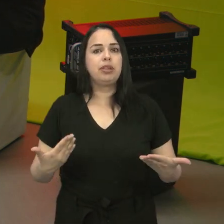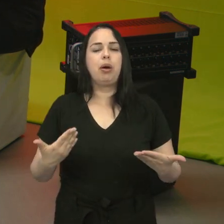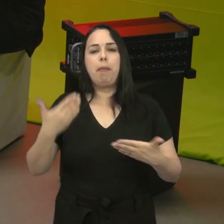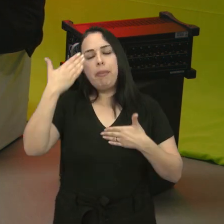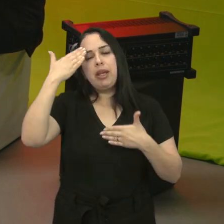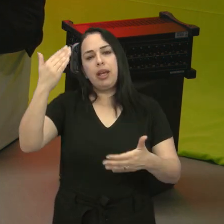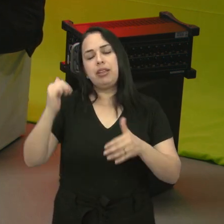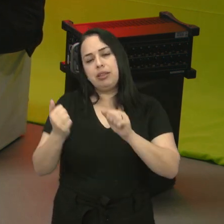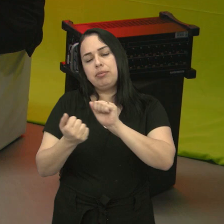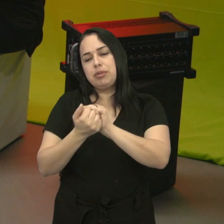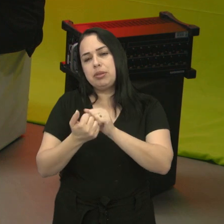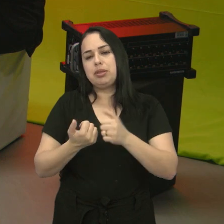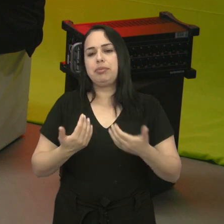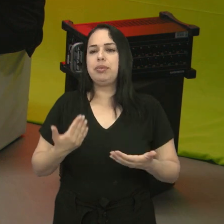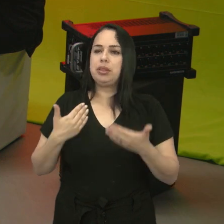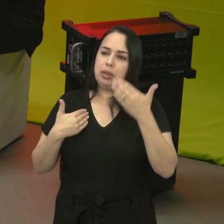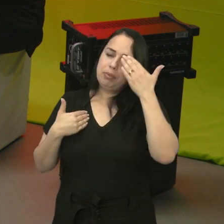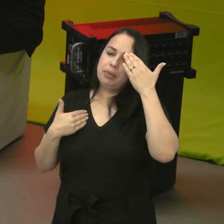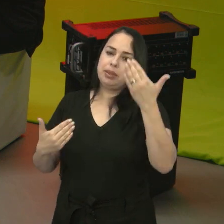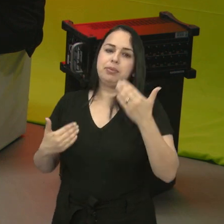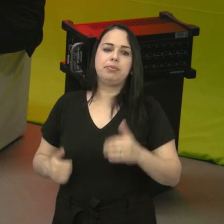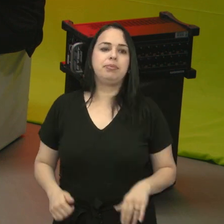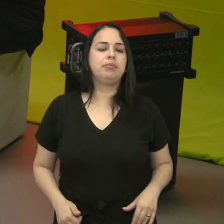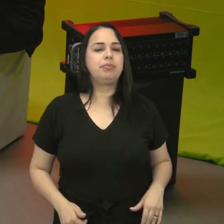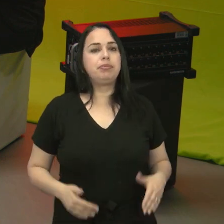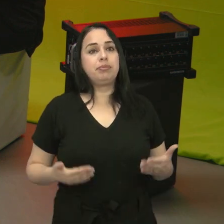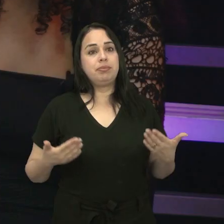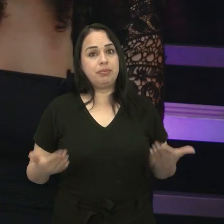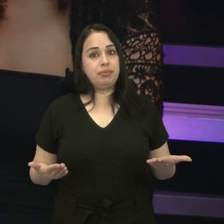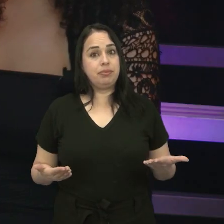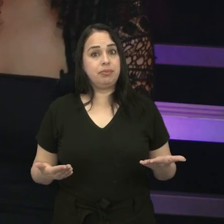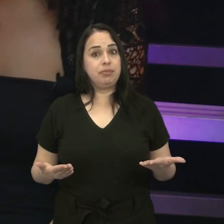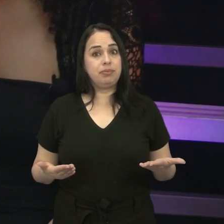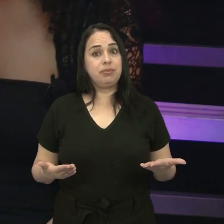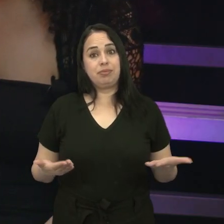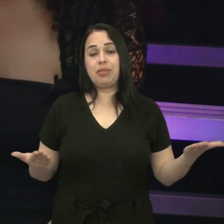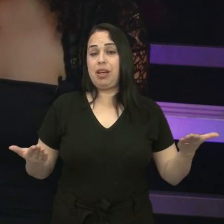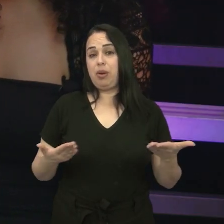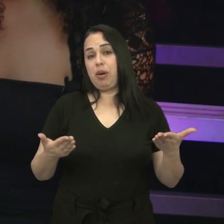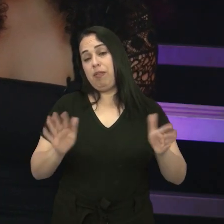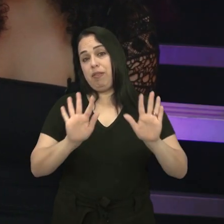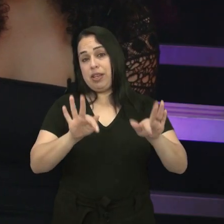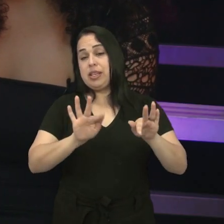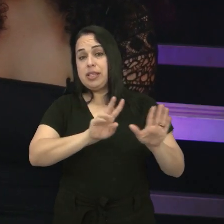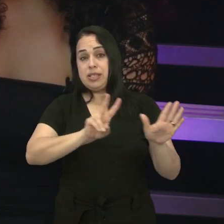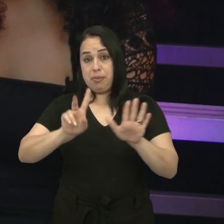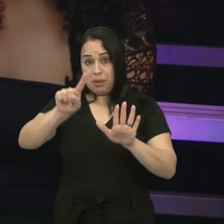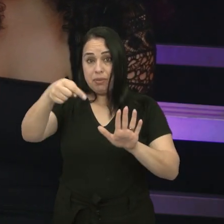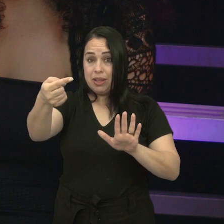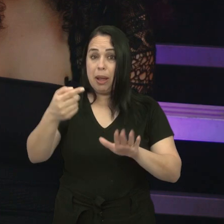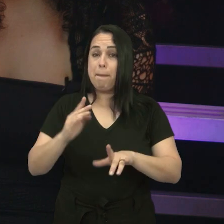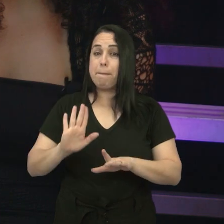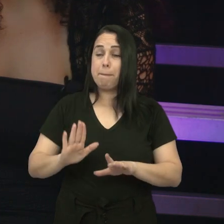A sua companhia aqui foi muito boa. Ah, obrigada, gente. Pessoal, então é isso, né? Vamos ficando por aqui. Semana que vem